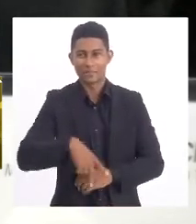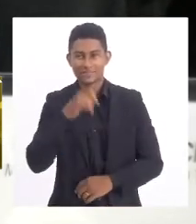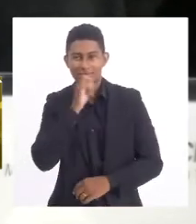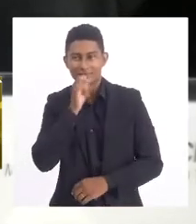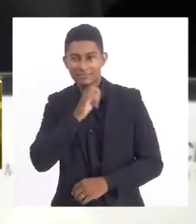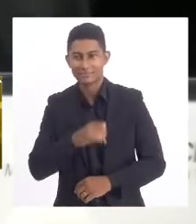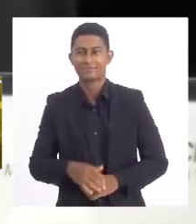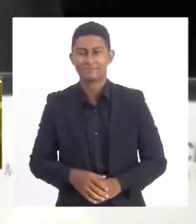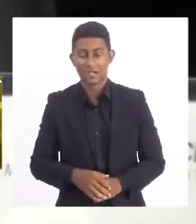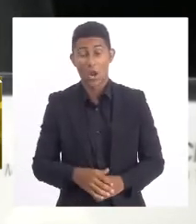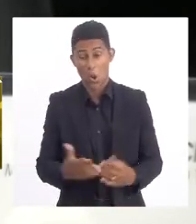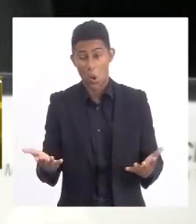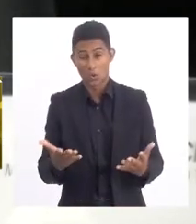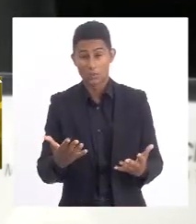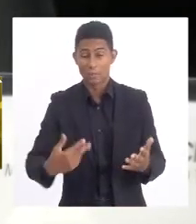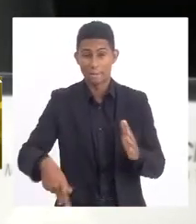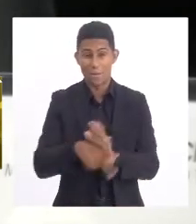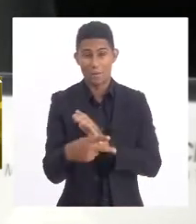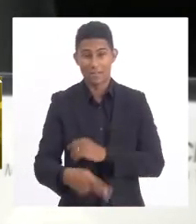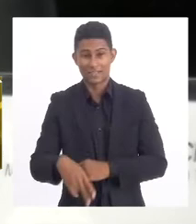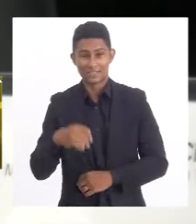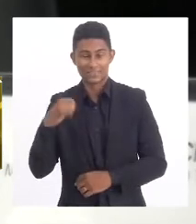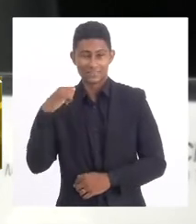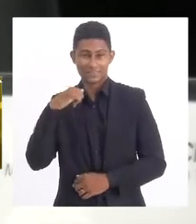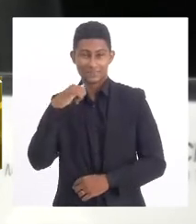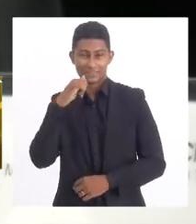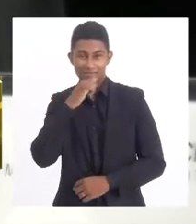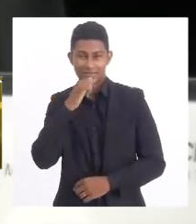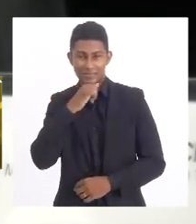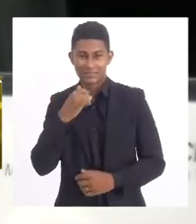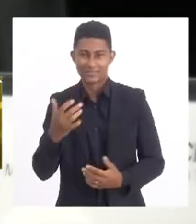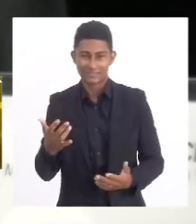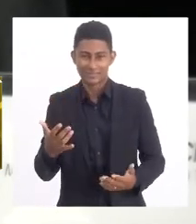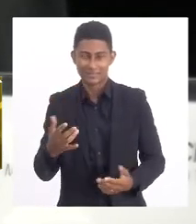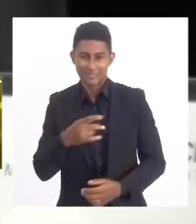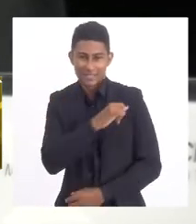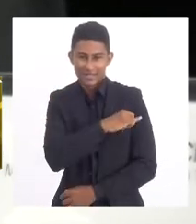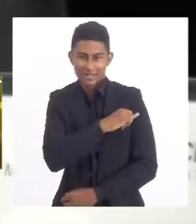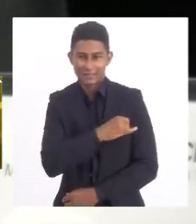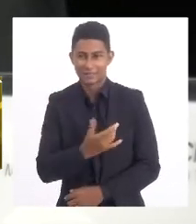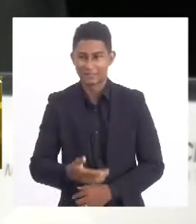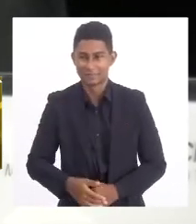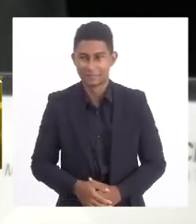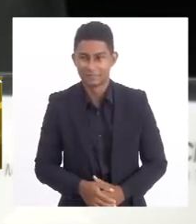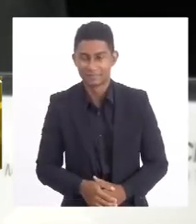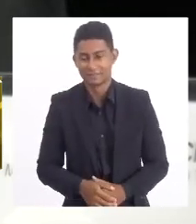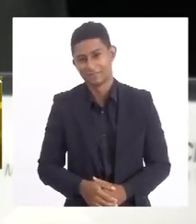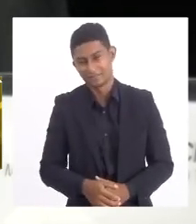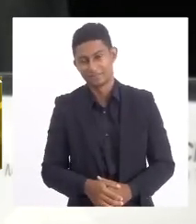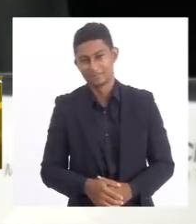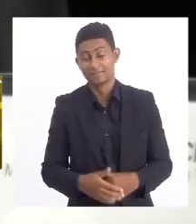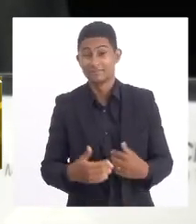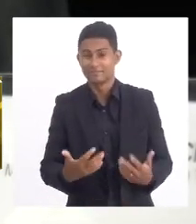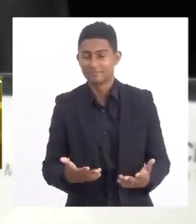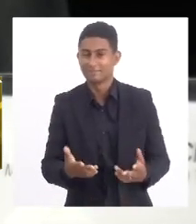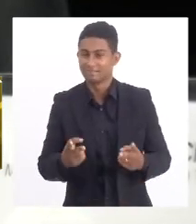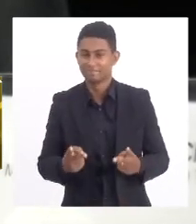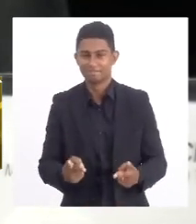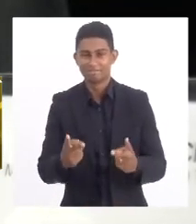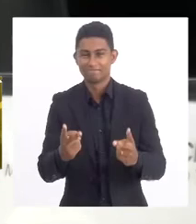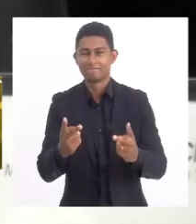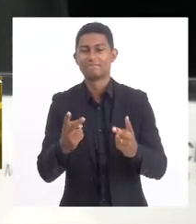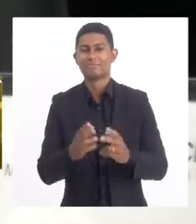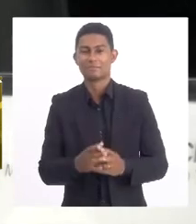Fluminense no dia de hoje é mais importante ainda tá ministro mas trabalha Tem trabalhado tanto para